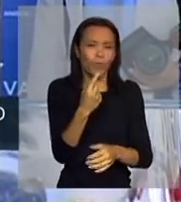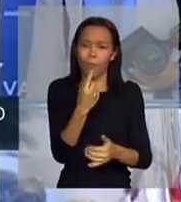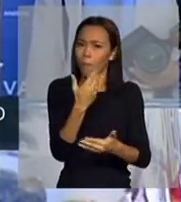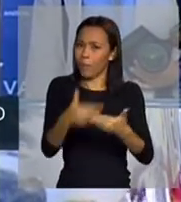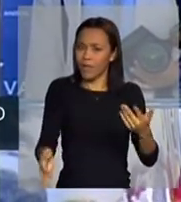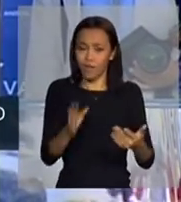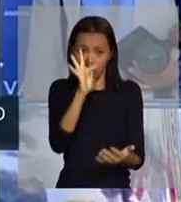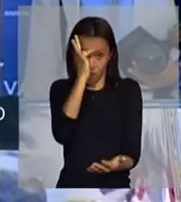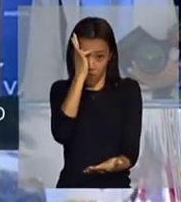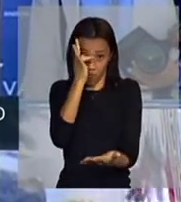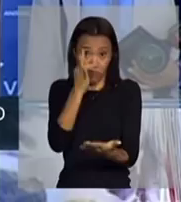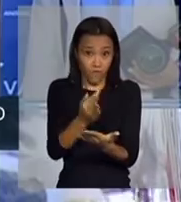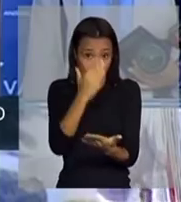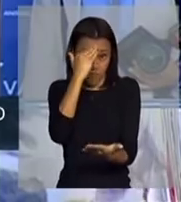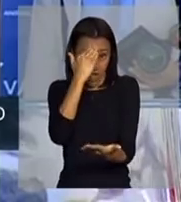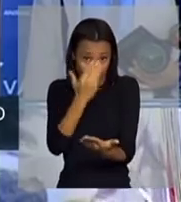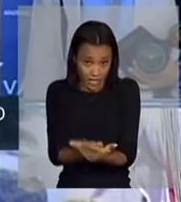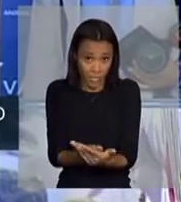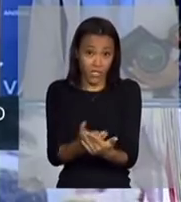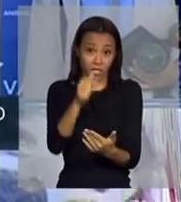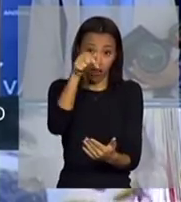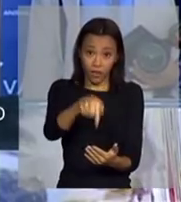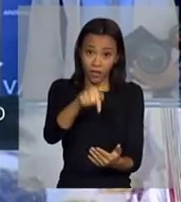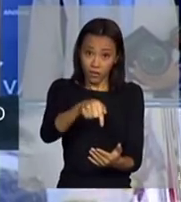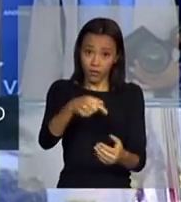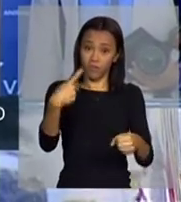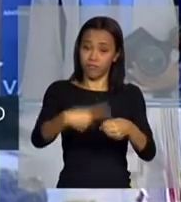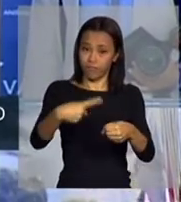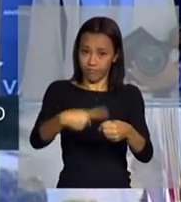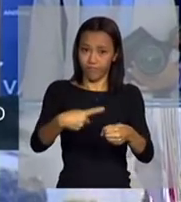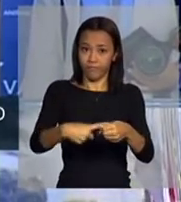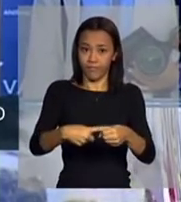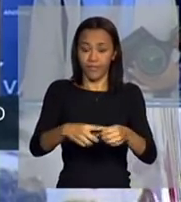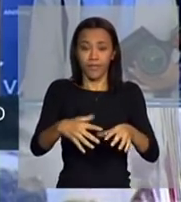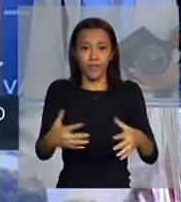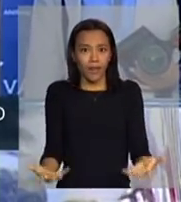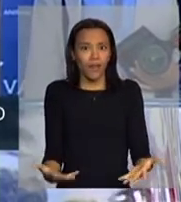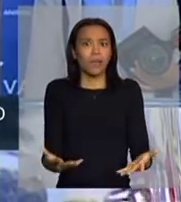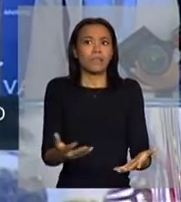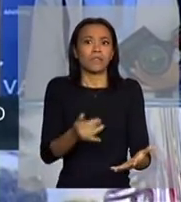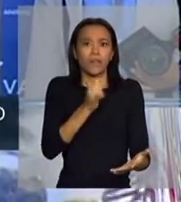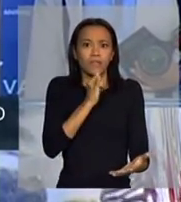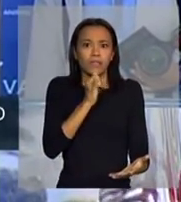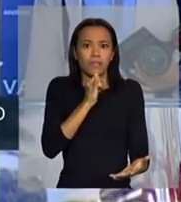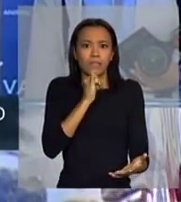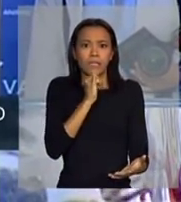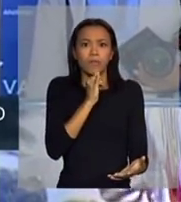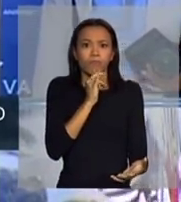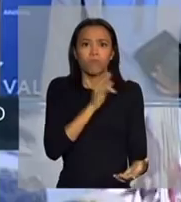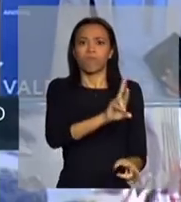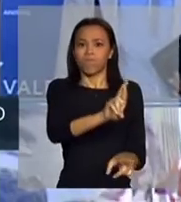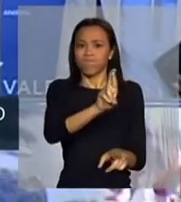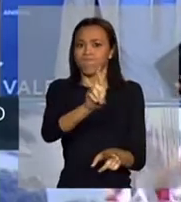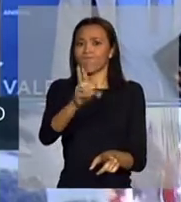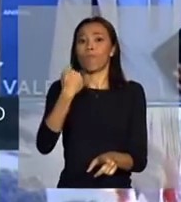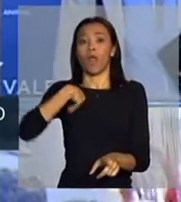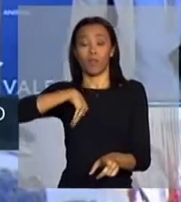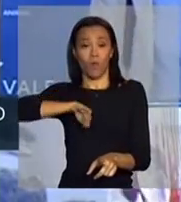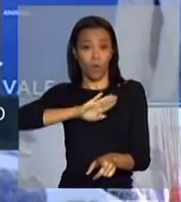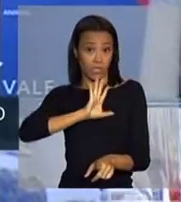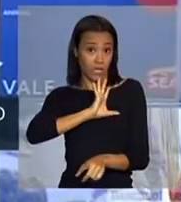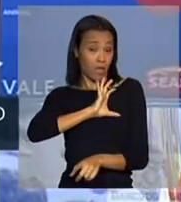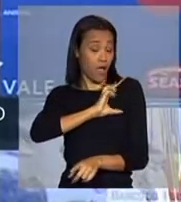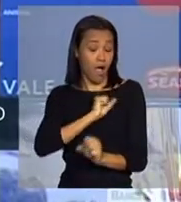fé nos destinos de Uberaba. Ah, que grandes exemplos para todos nós que amamos